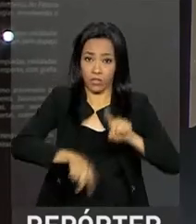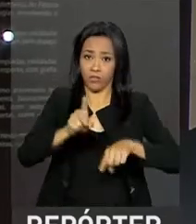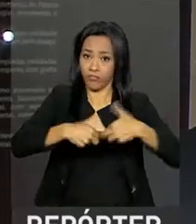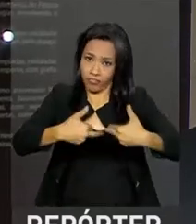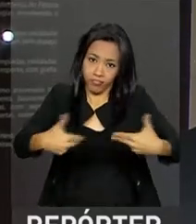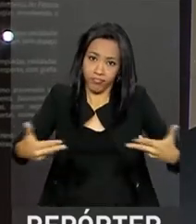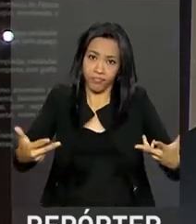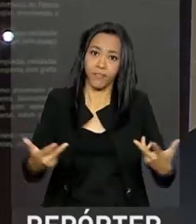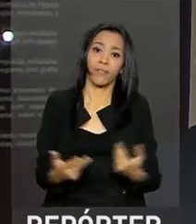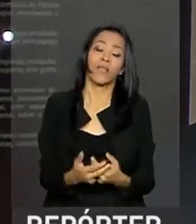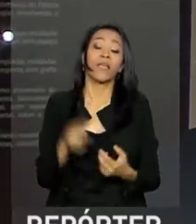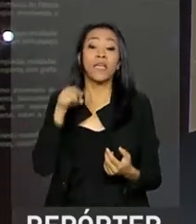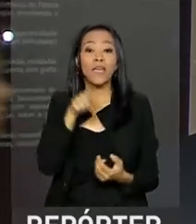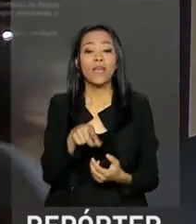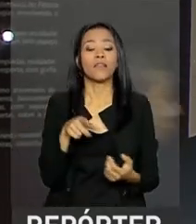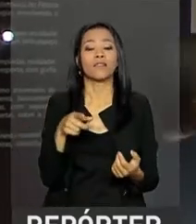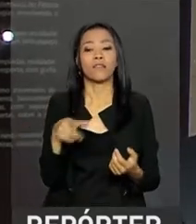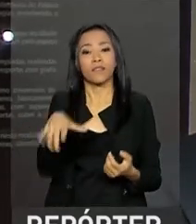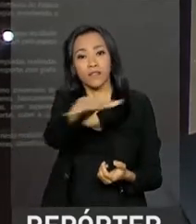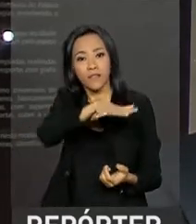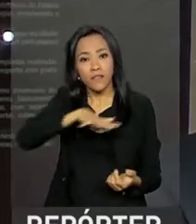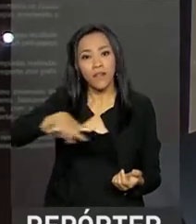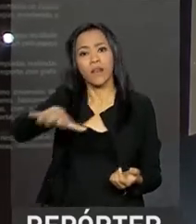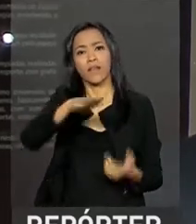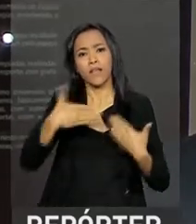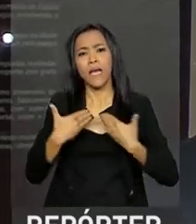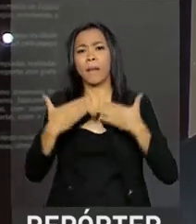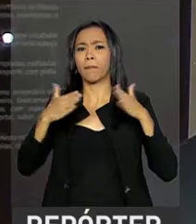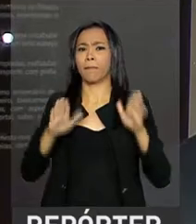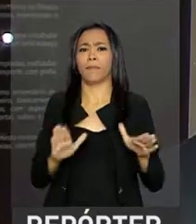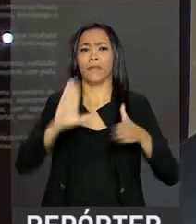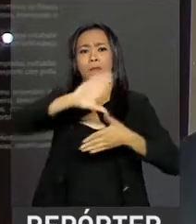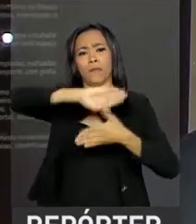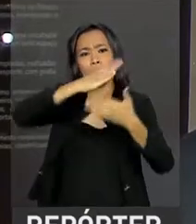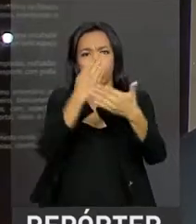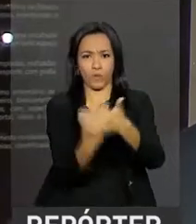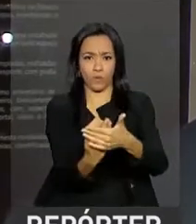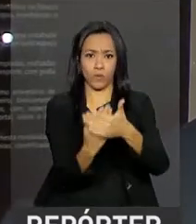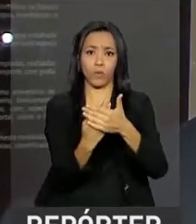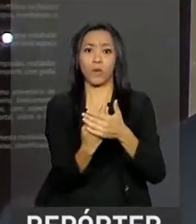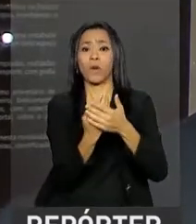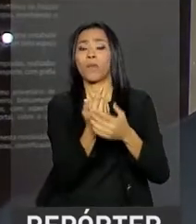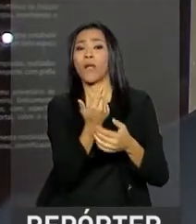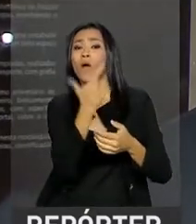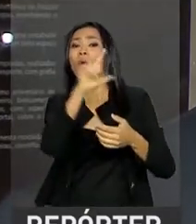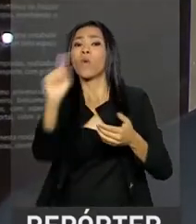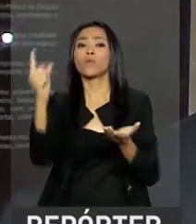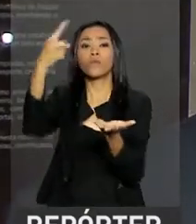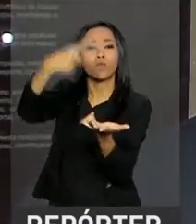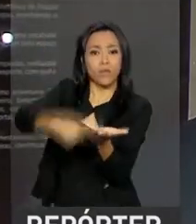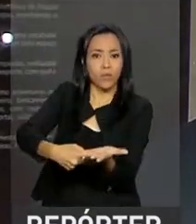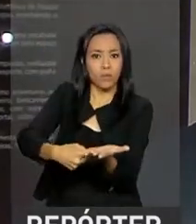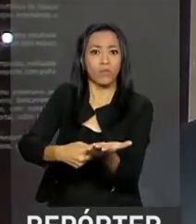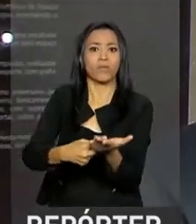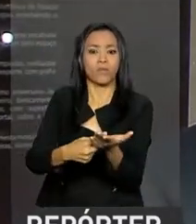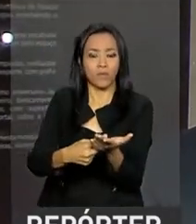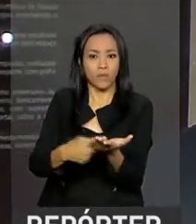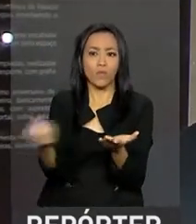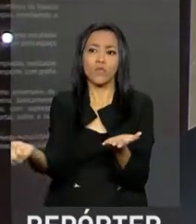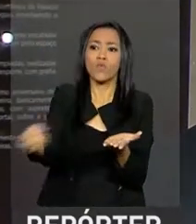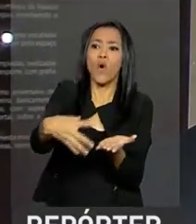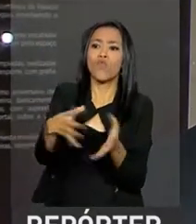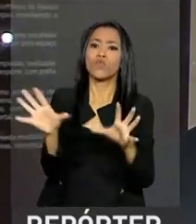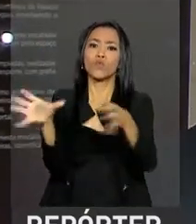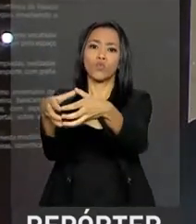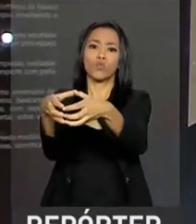trabalhos comércio e abril mercosul para outros acordos com novos golpes